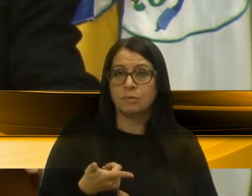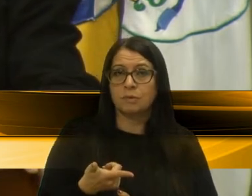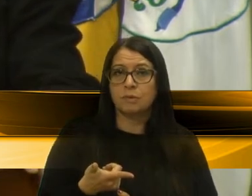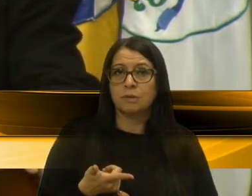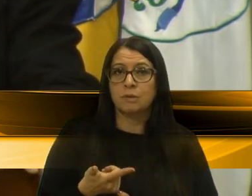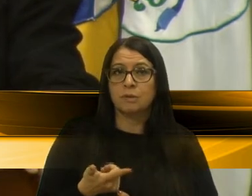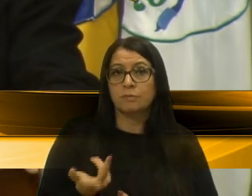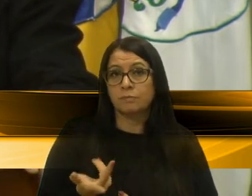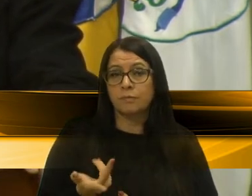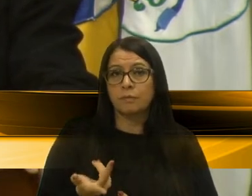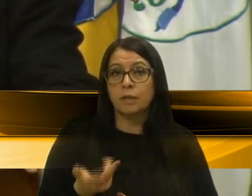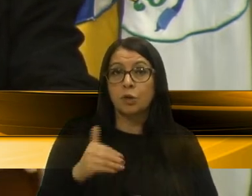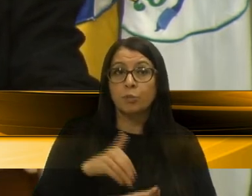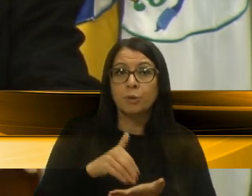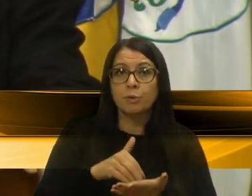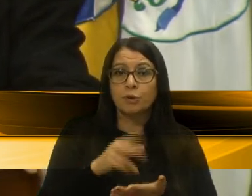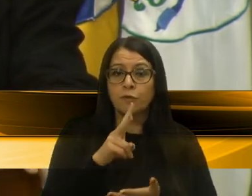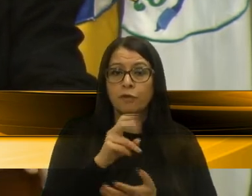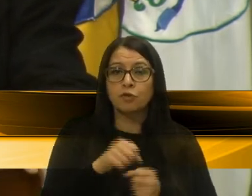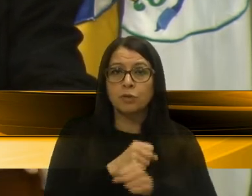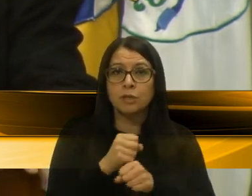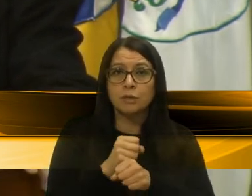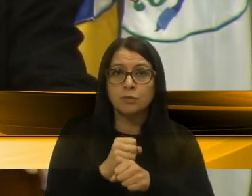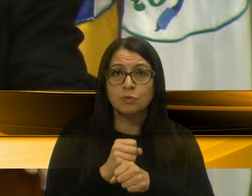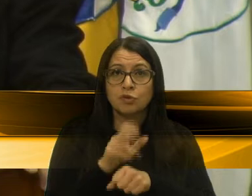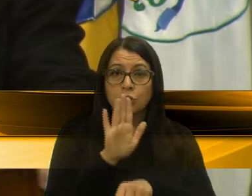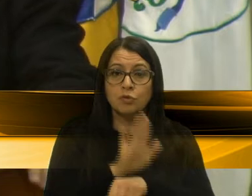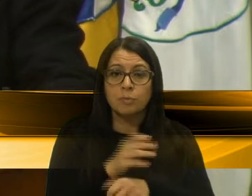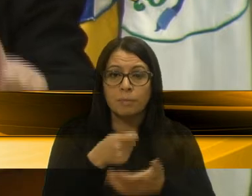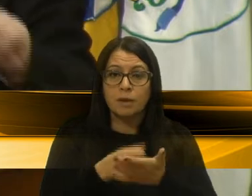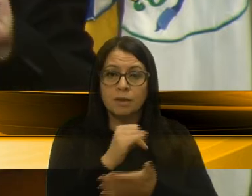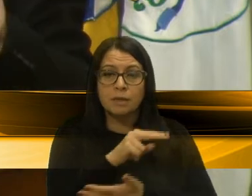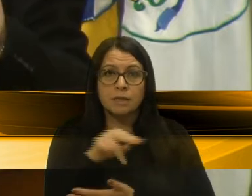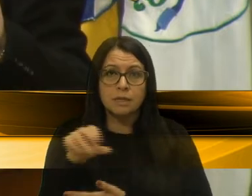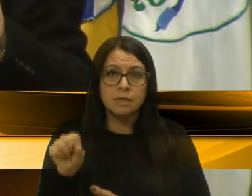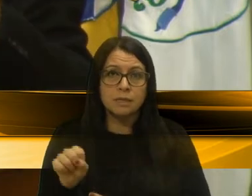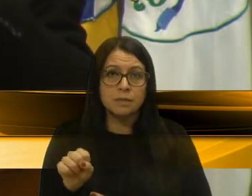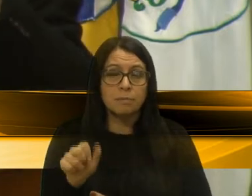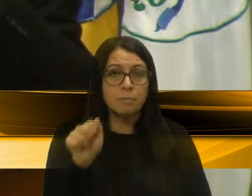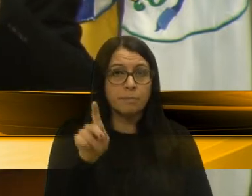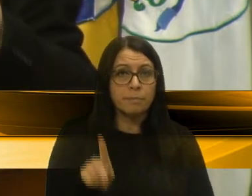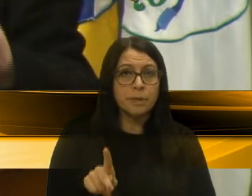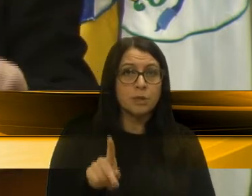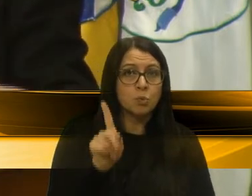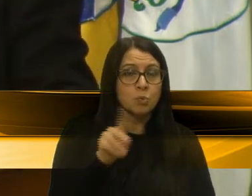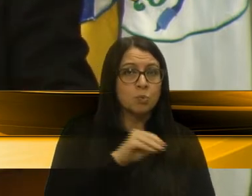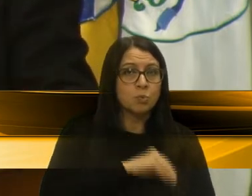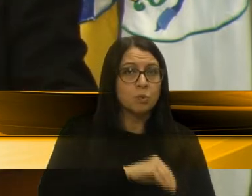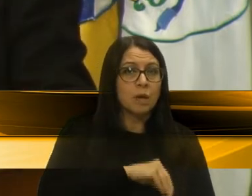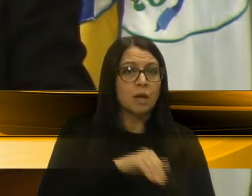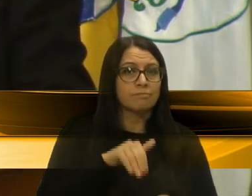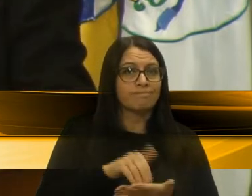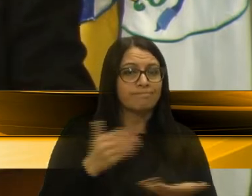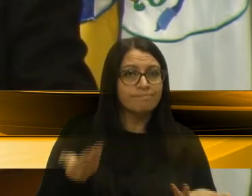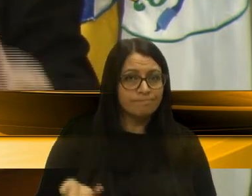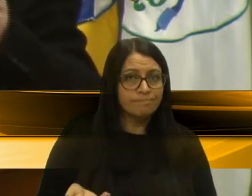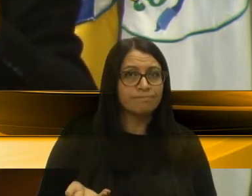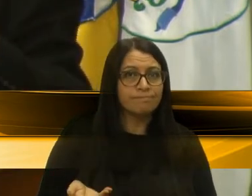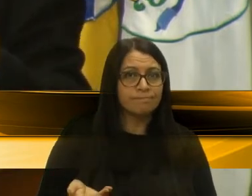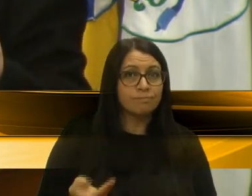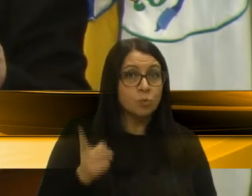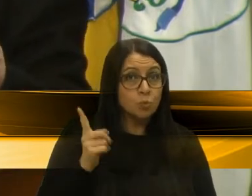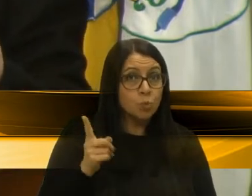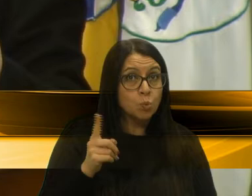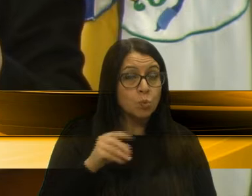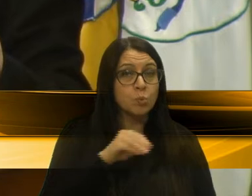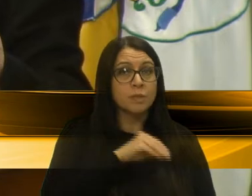no mínimo 20 anos de contribuição, para se aposentar com um salário mínimo? Um